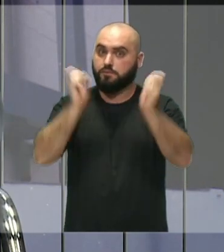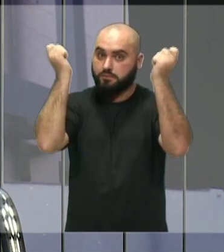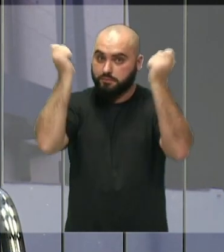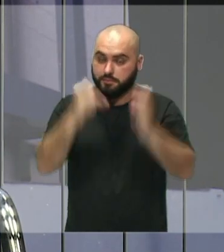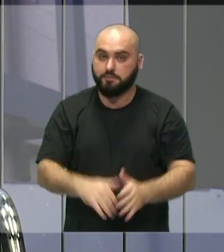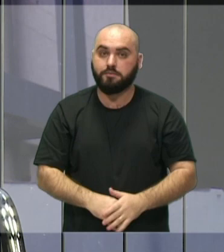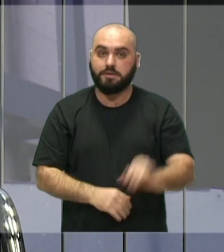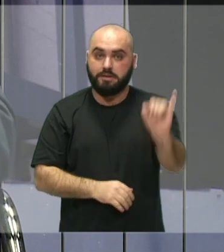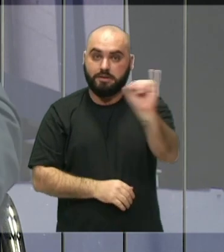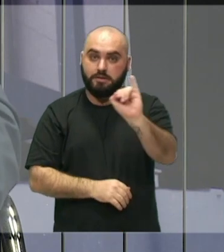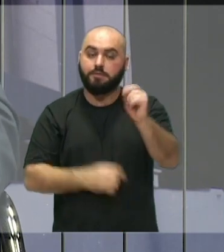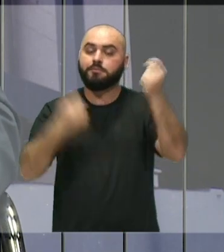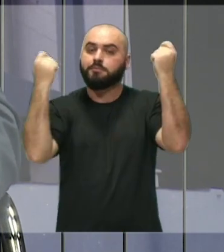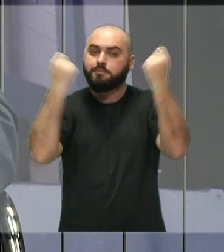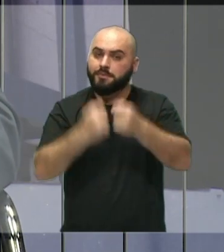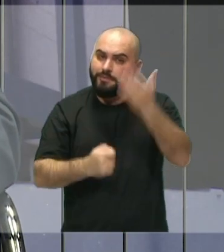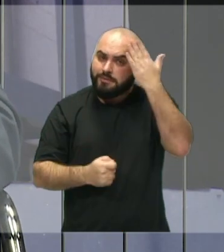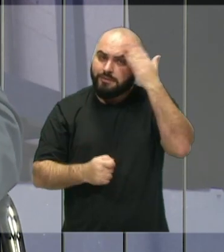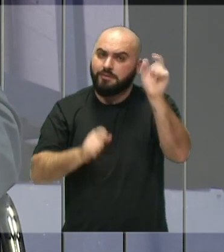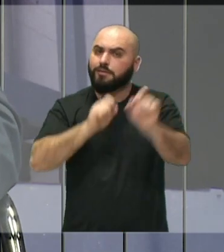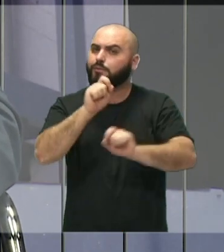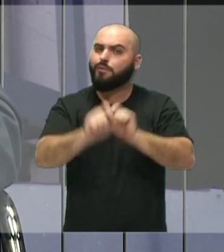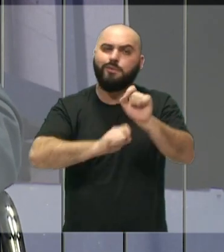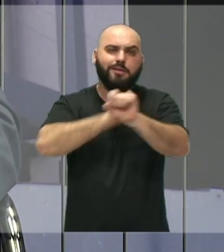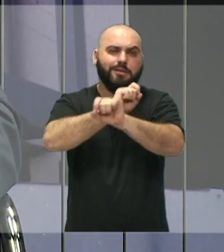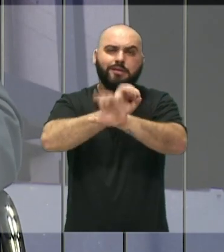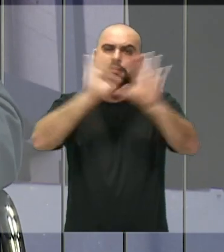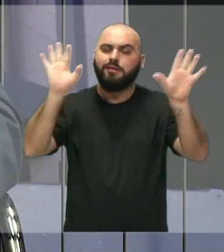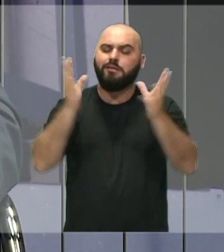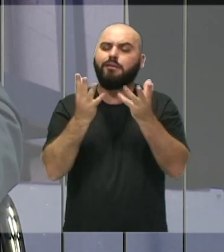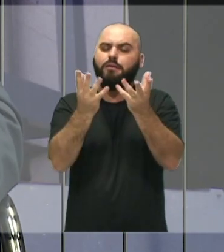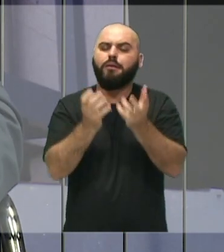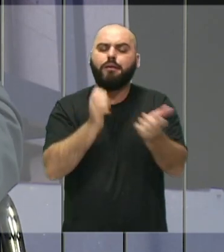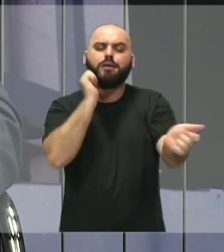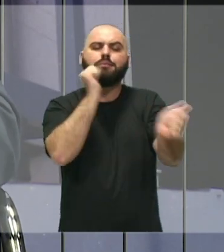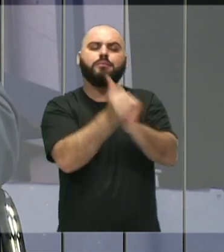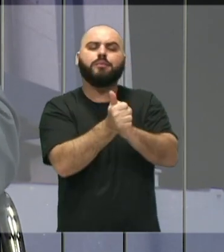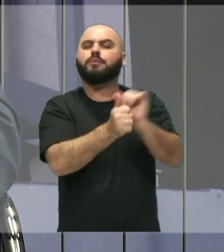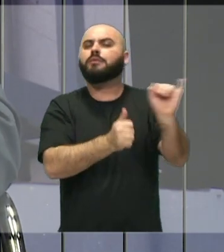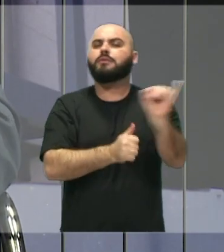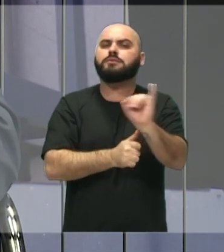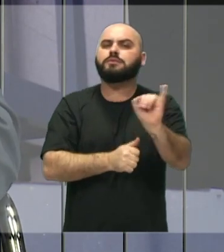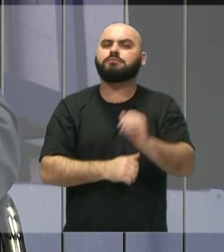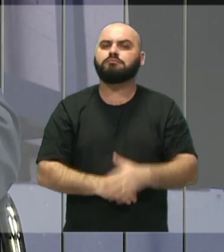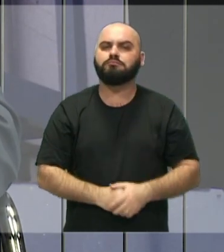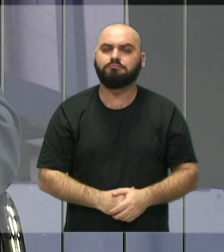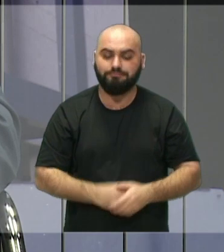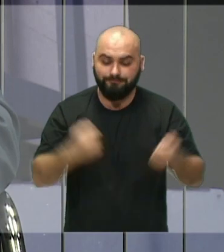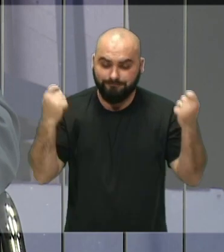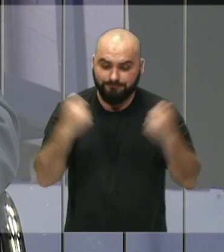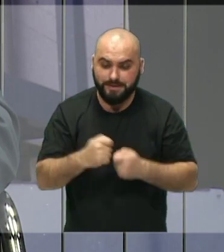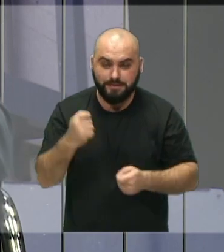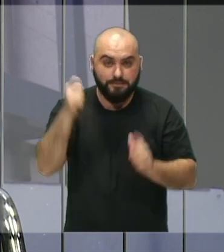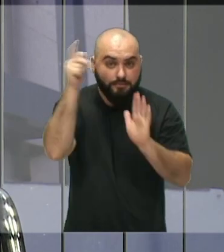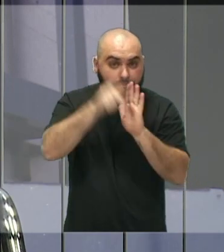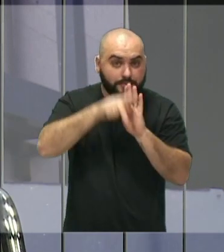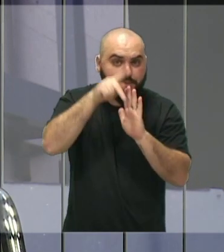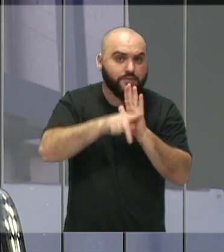ainda precisa entender o que nós queremos do esporte de Itajaí. Nós precisamos construir um